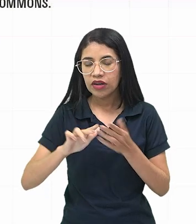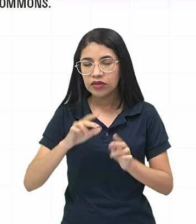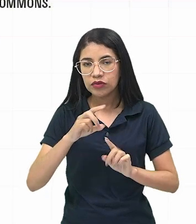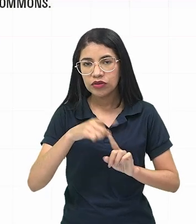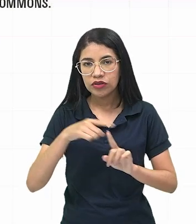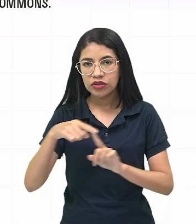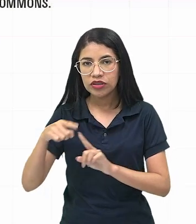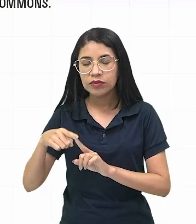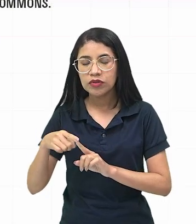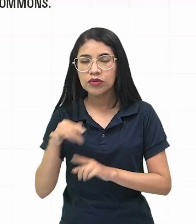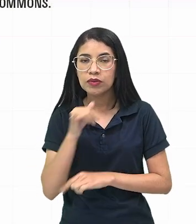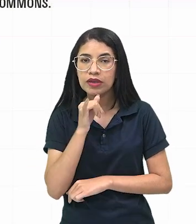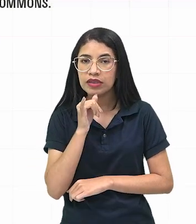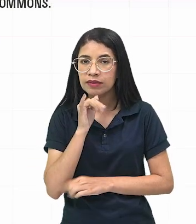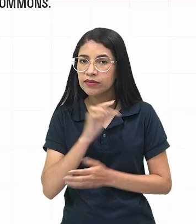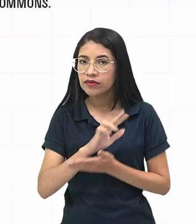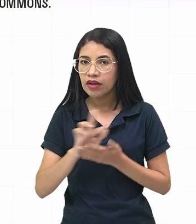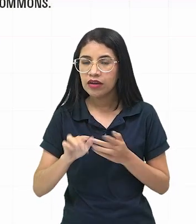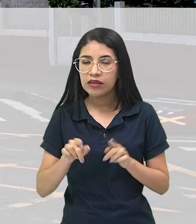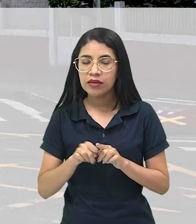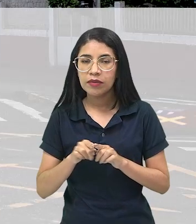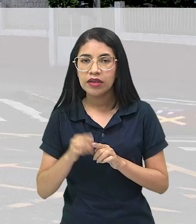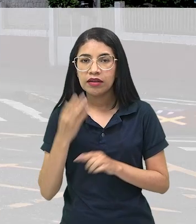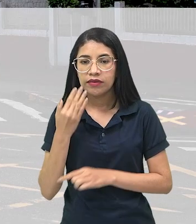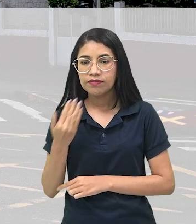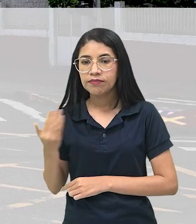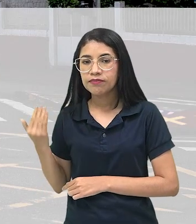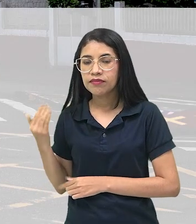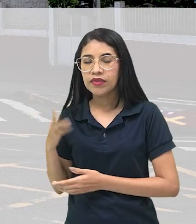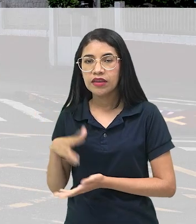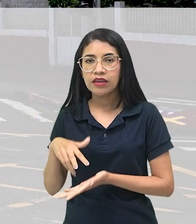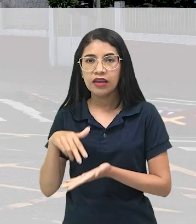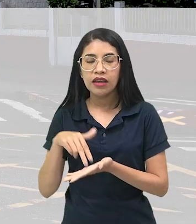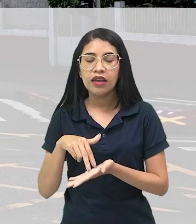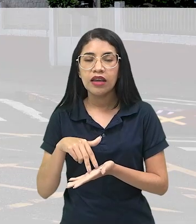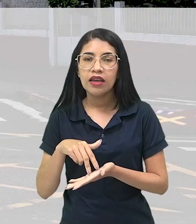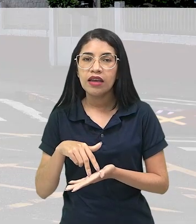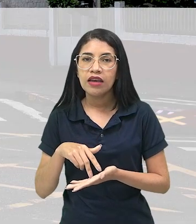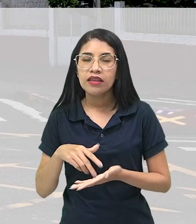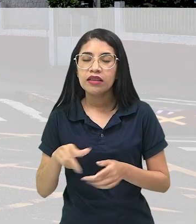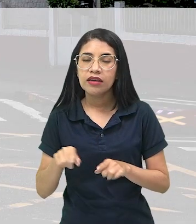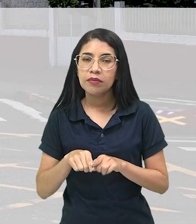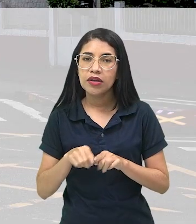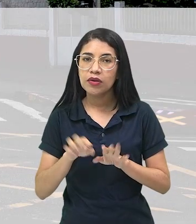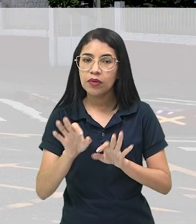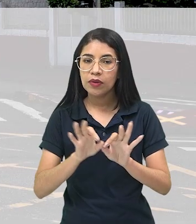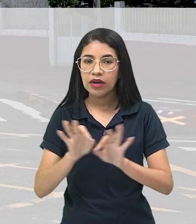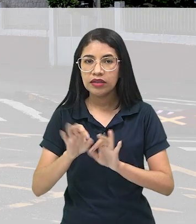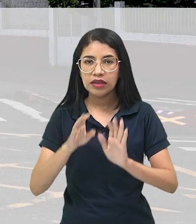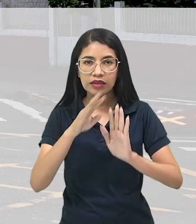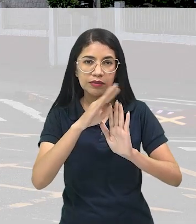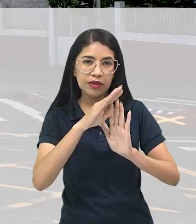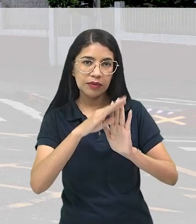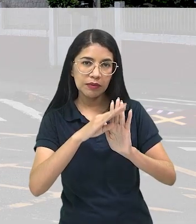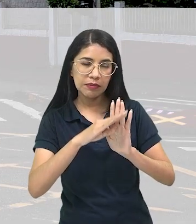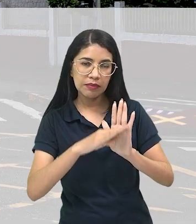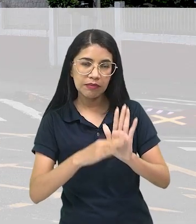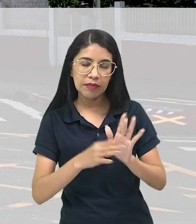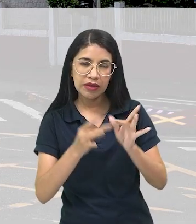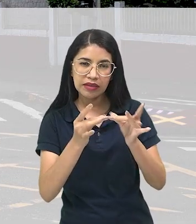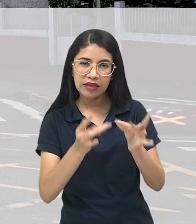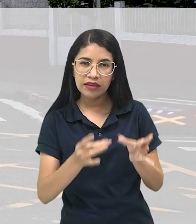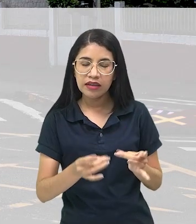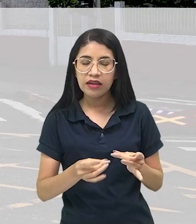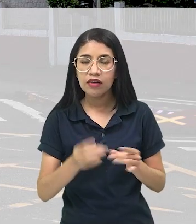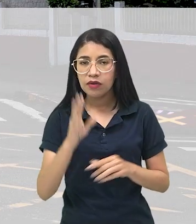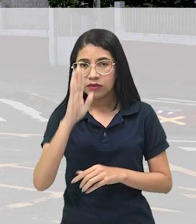tipos. Existem vários exemplos, né? Eu estou aqui com eles ainda organizados aqui para a gente ver direitinho quais